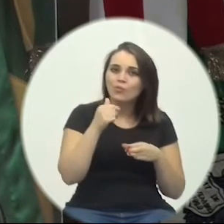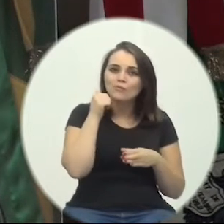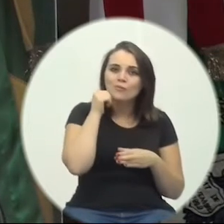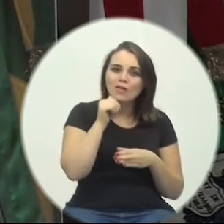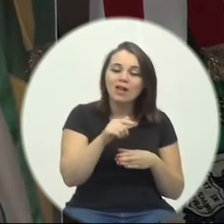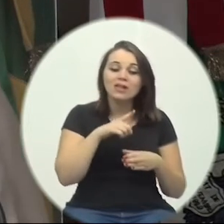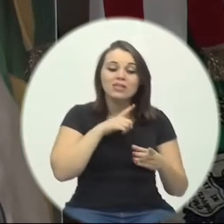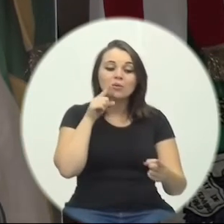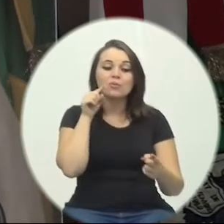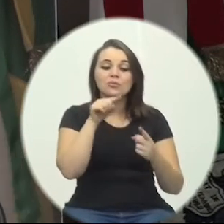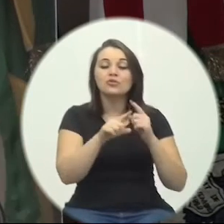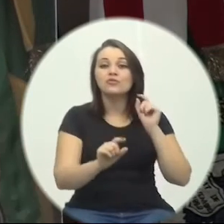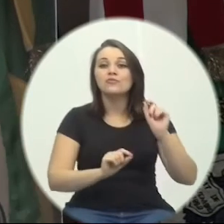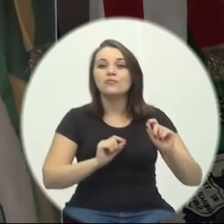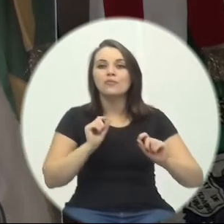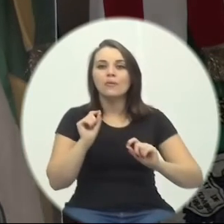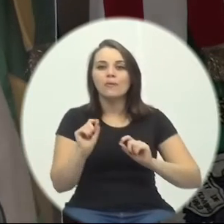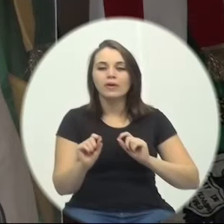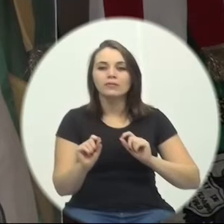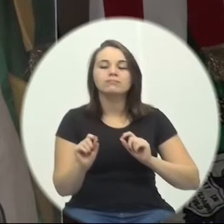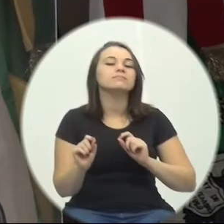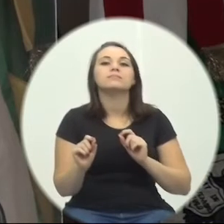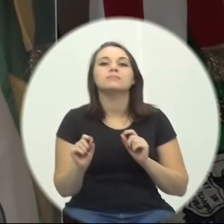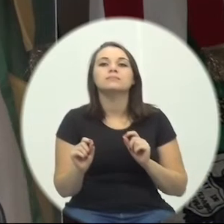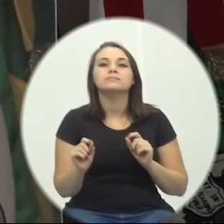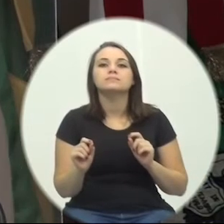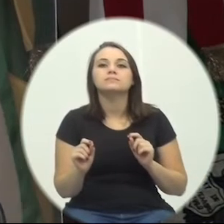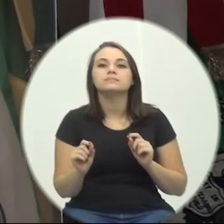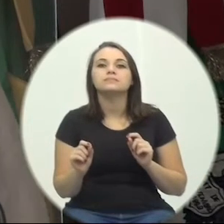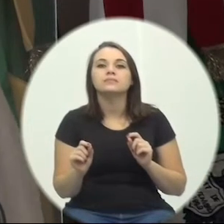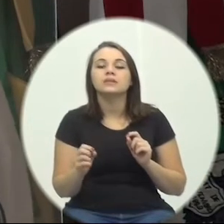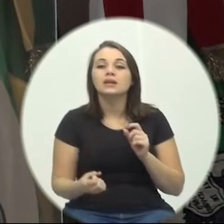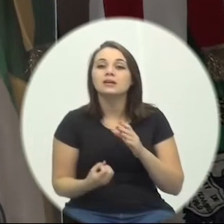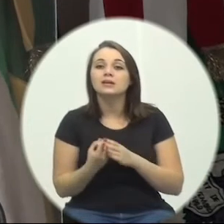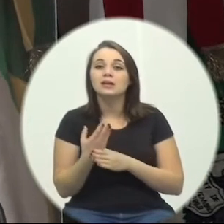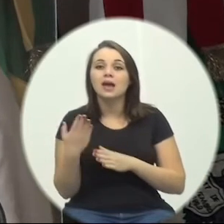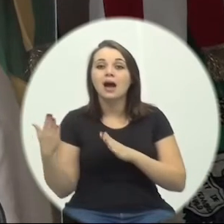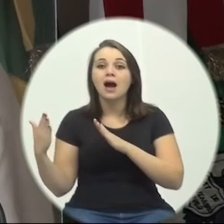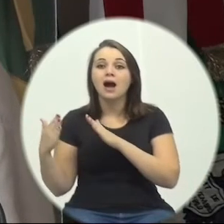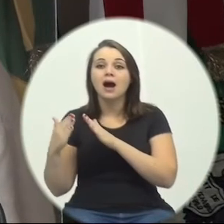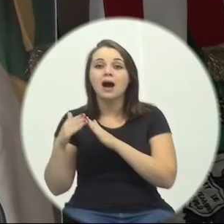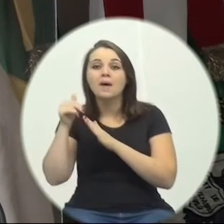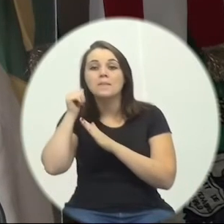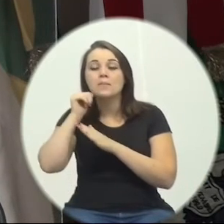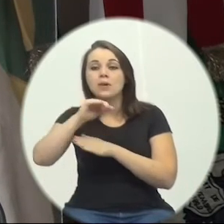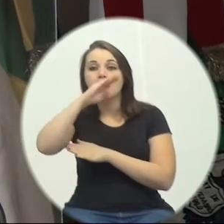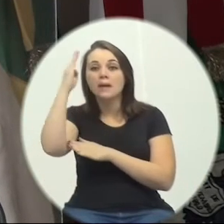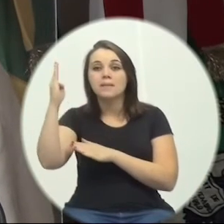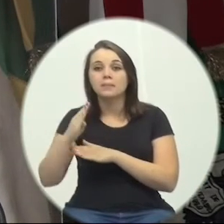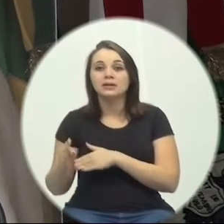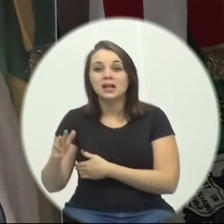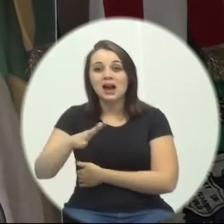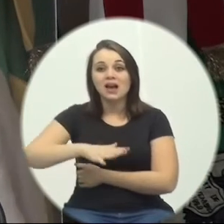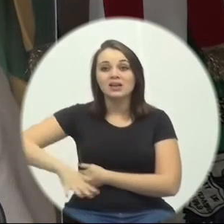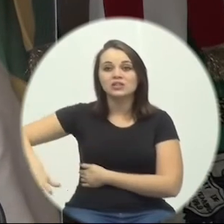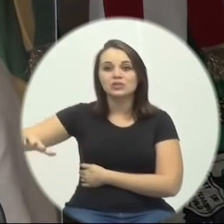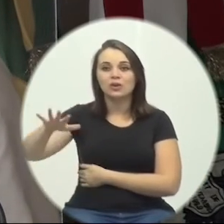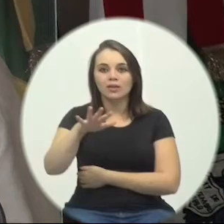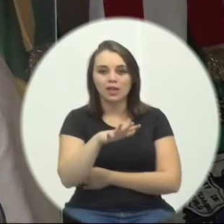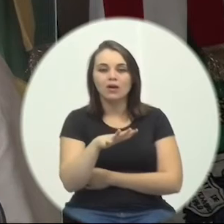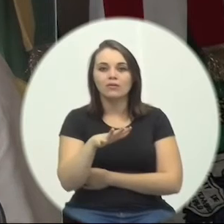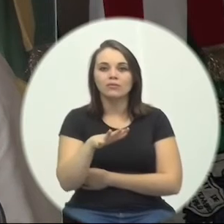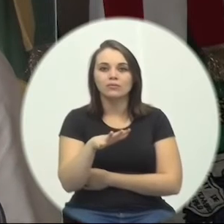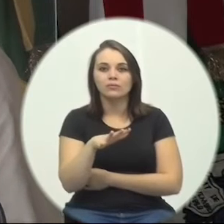intuito e nosso primeiro pleito e reivindicação a criação da Casa da Mulher Brasileira de forma regional, através de um